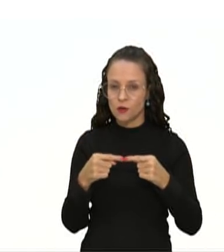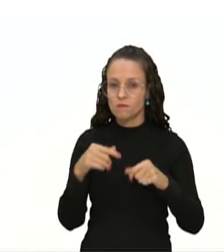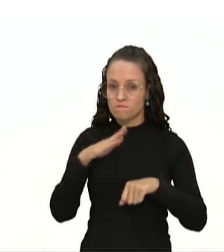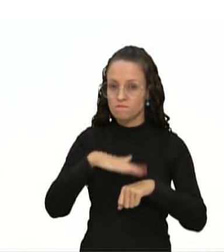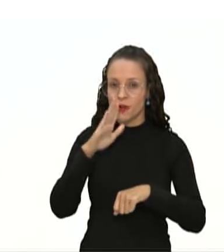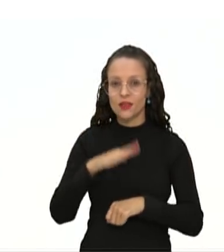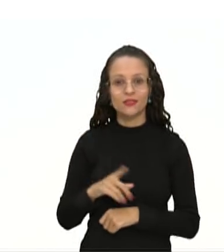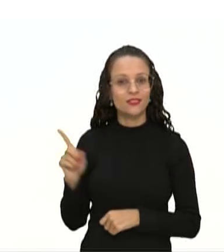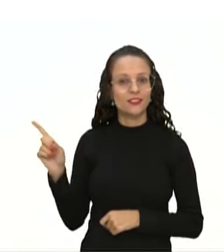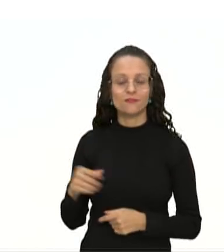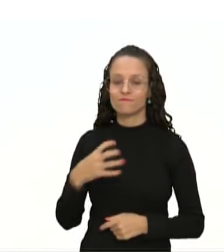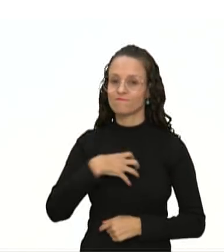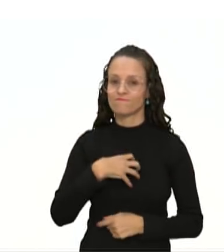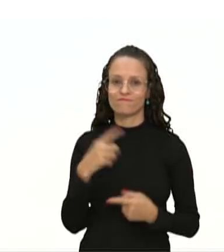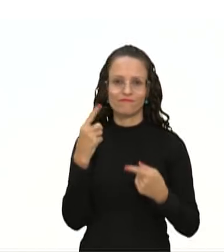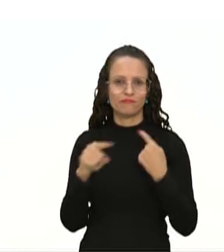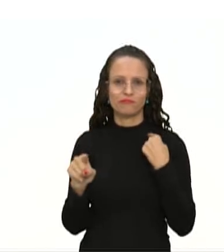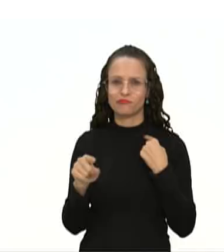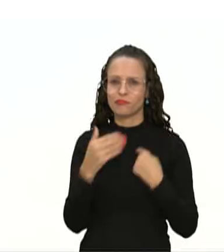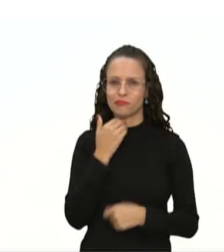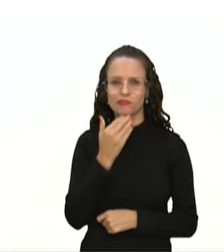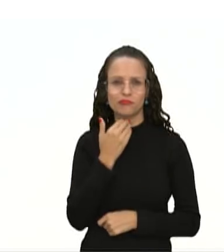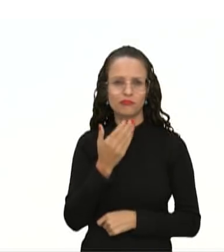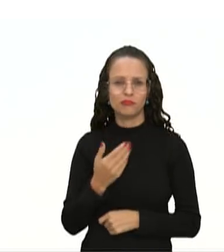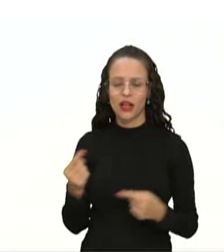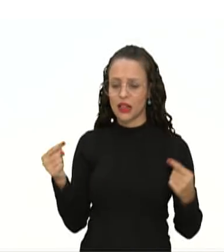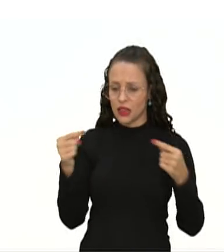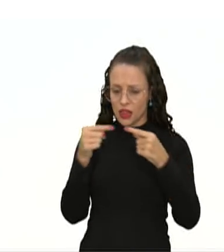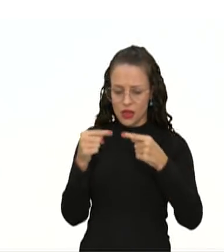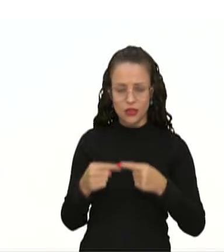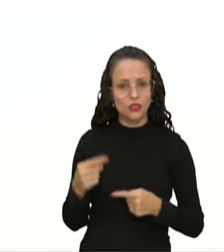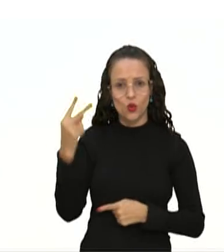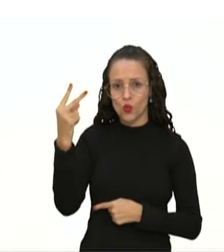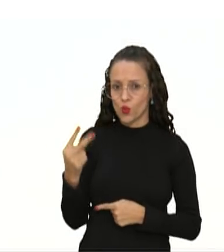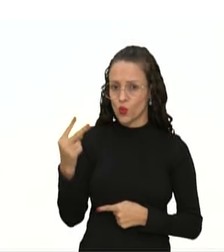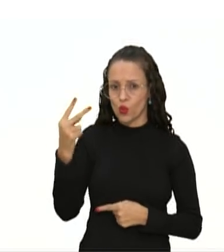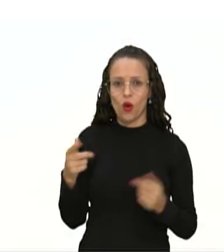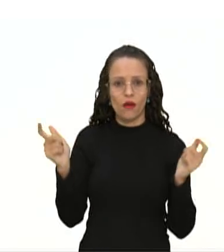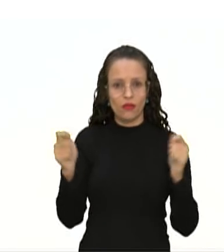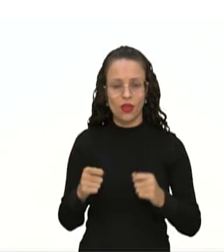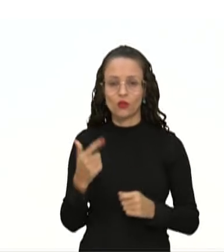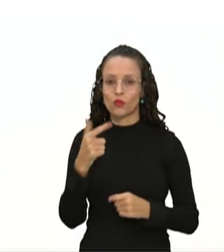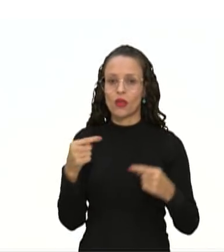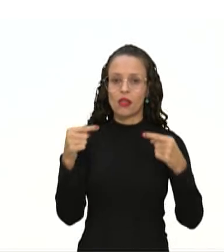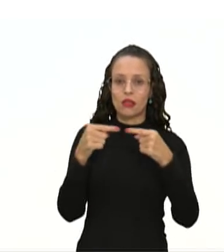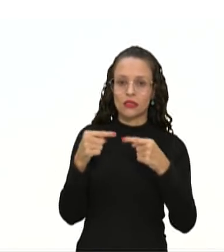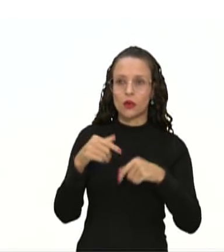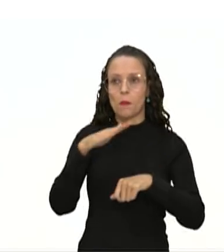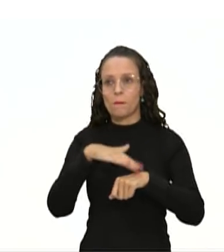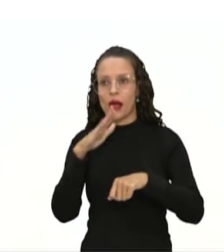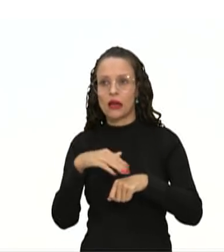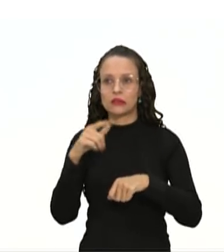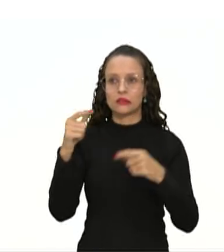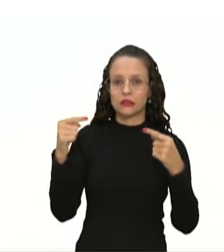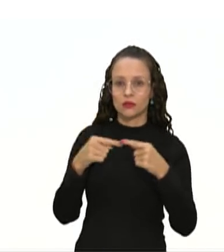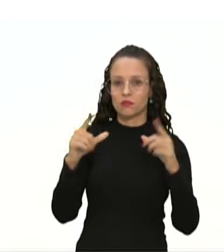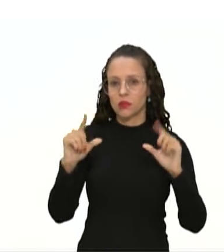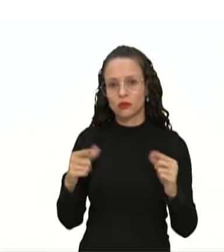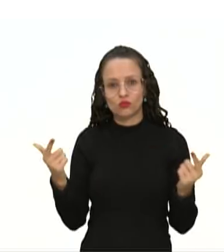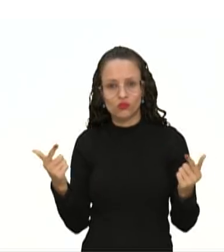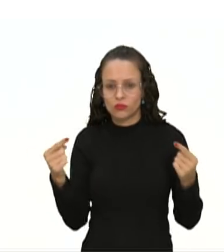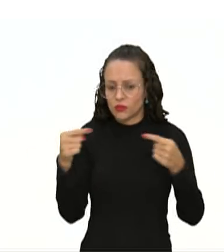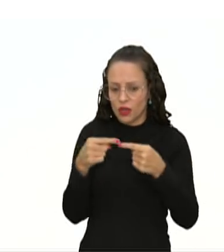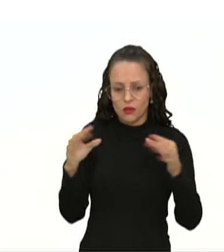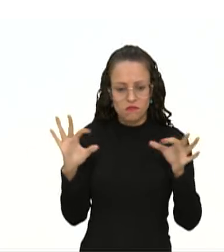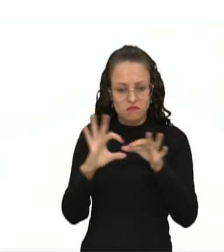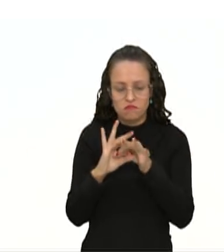Gente, isso aqui não faz sentido nenhum, tá? Ligação, os dois casos têm ligação, tá? Não existe ligação maior, ligação menor, eles estão ligados e